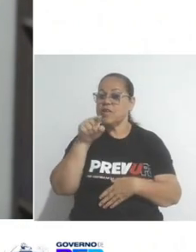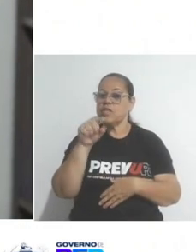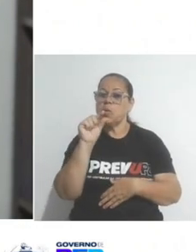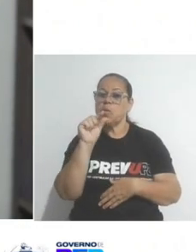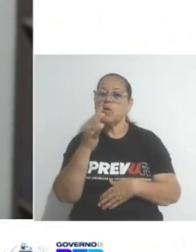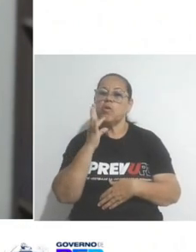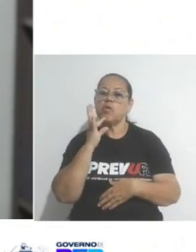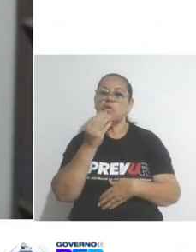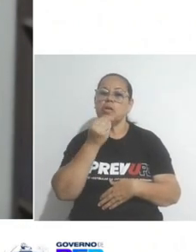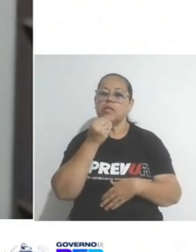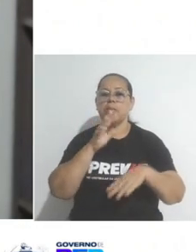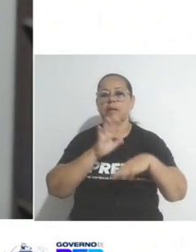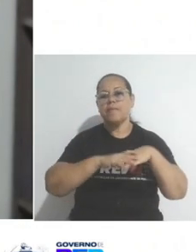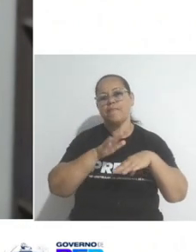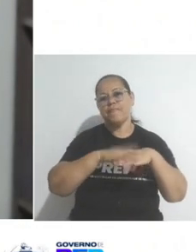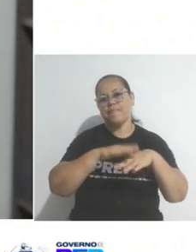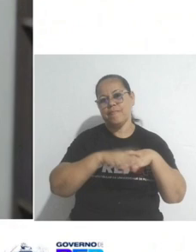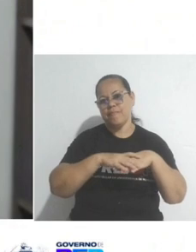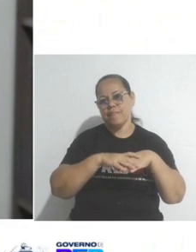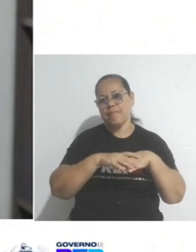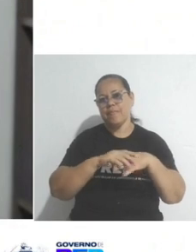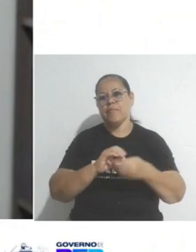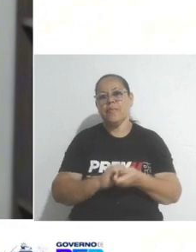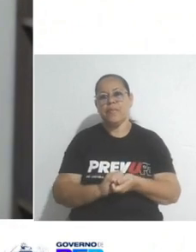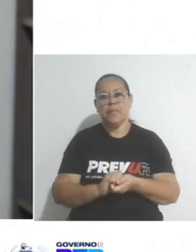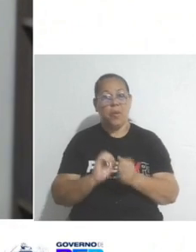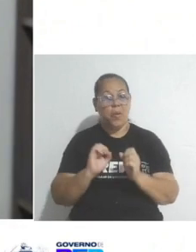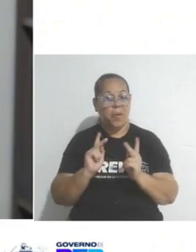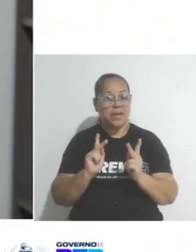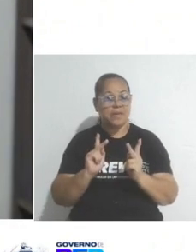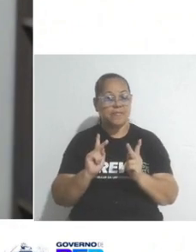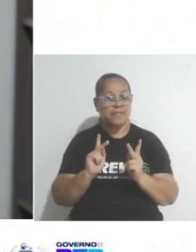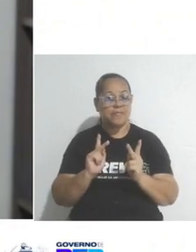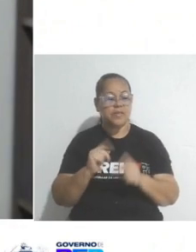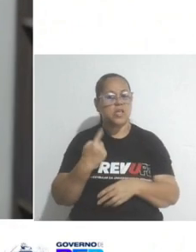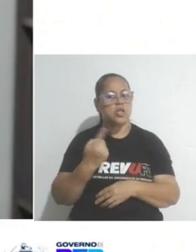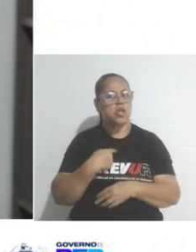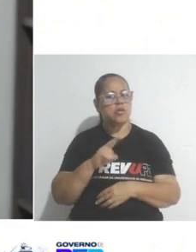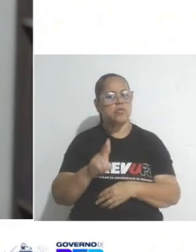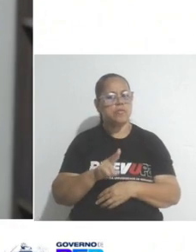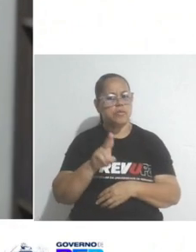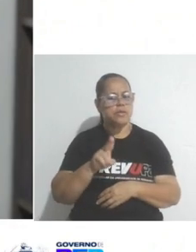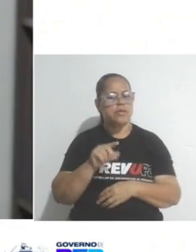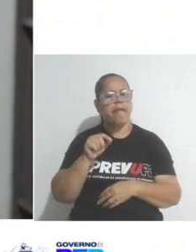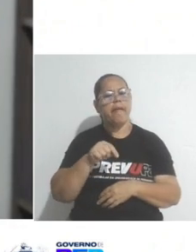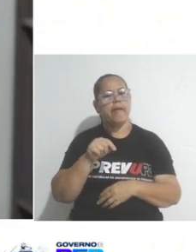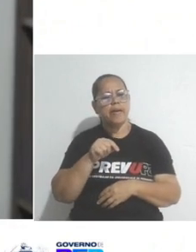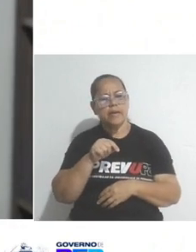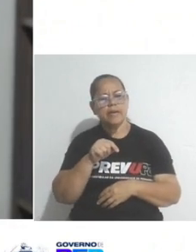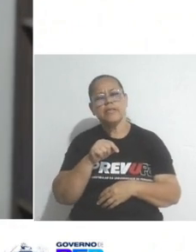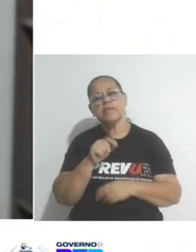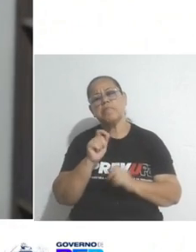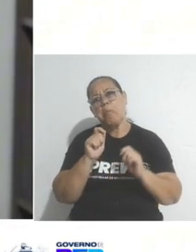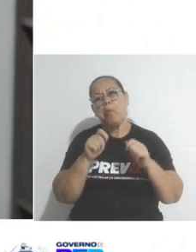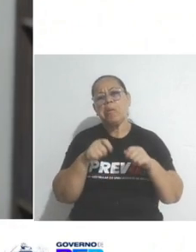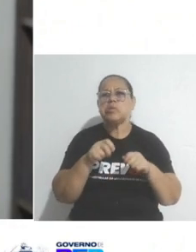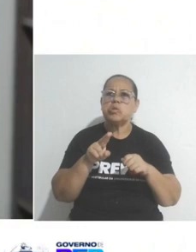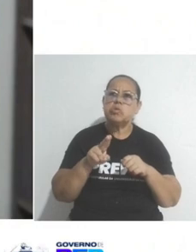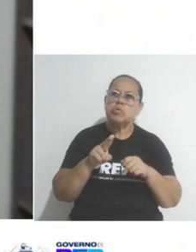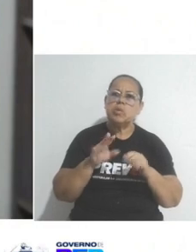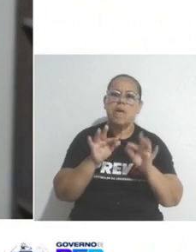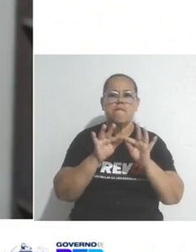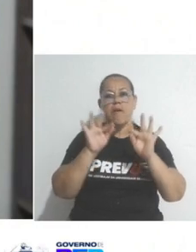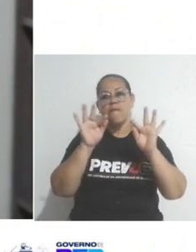pouco de conhecimento matemático ok a gente vai usar aqui na resolução a possibilidade de usar uma